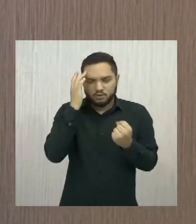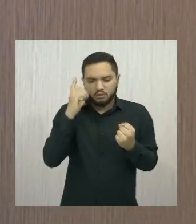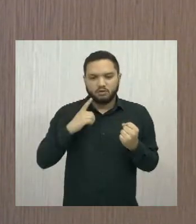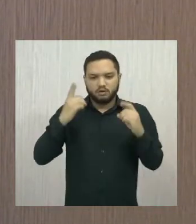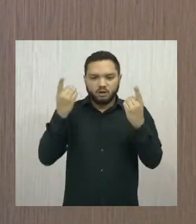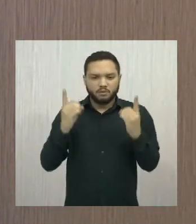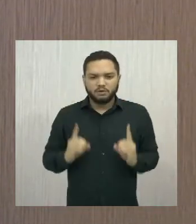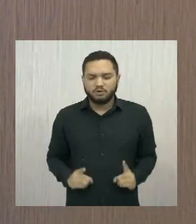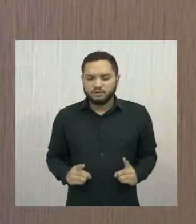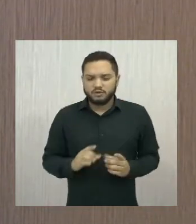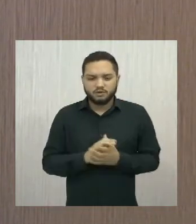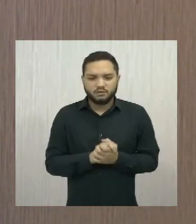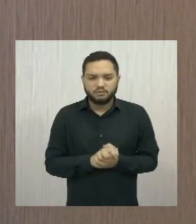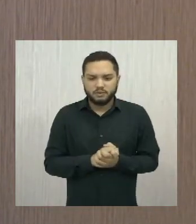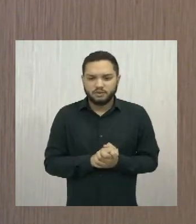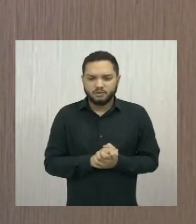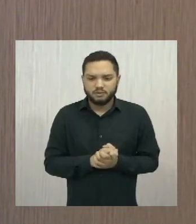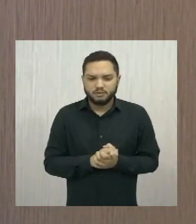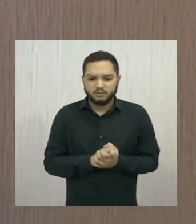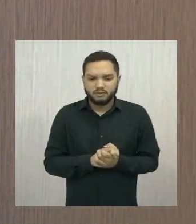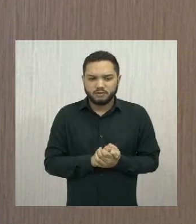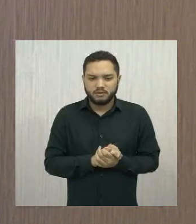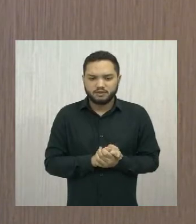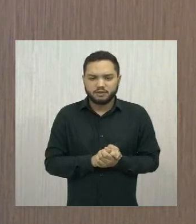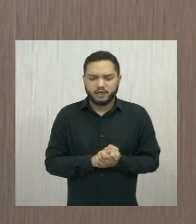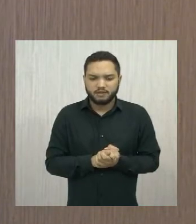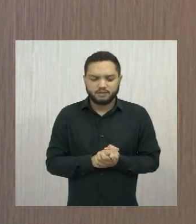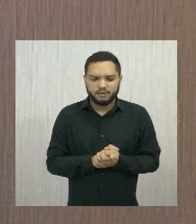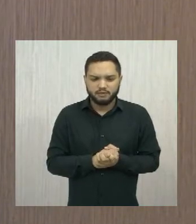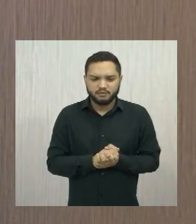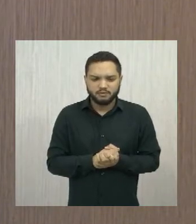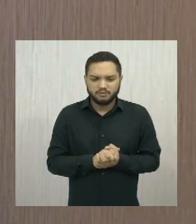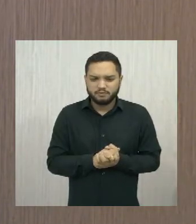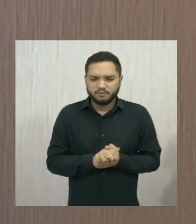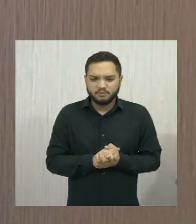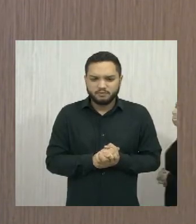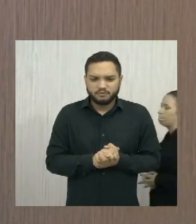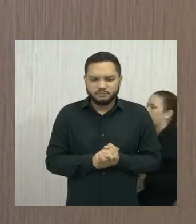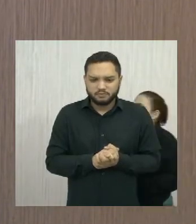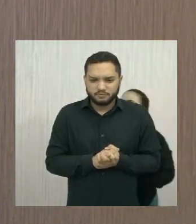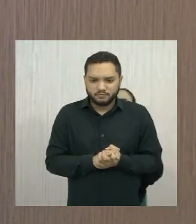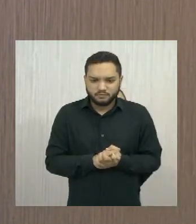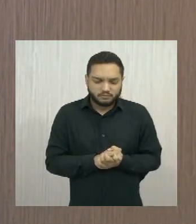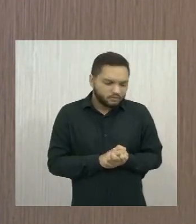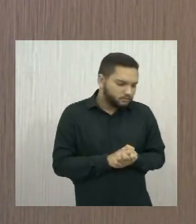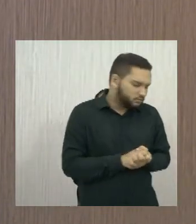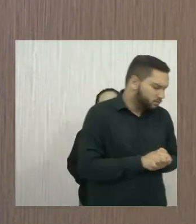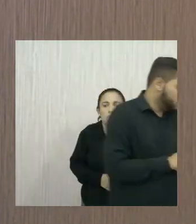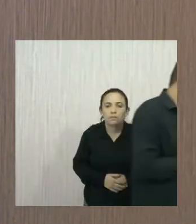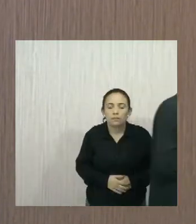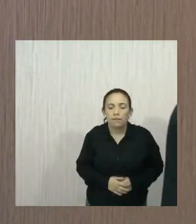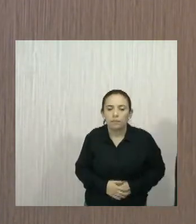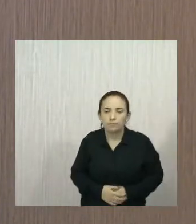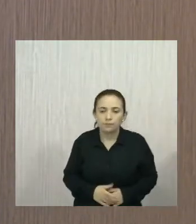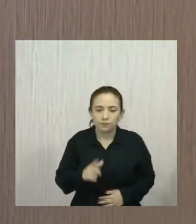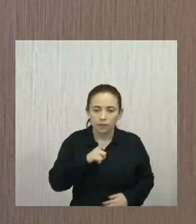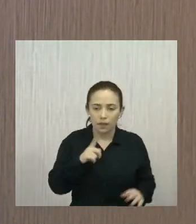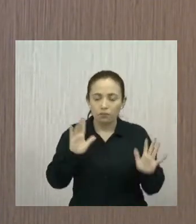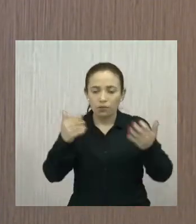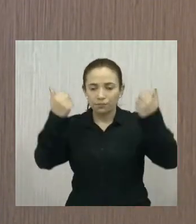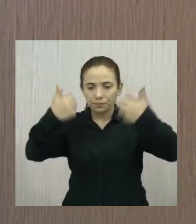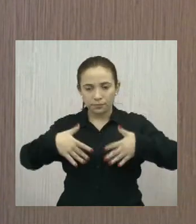aqui você tem aliados. Mas, presidente, as minhas questões, feitos esses esclarecimentos,